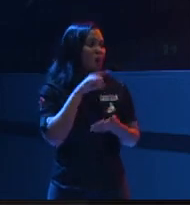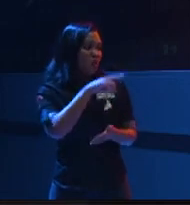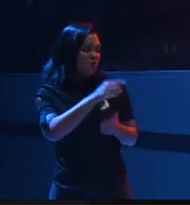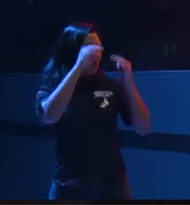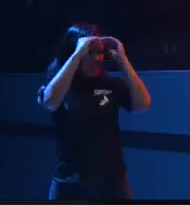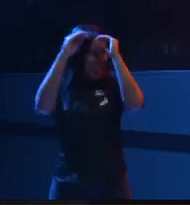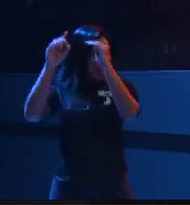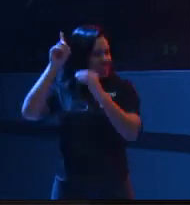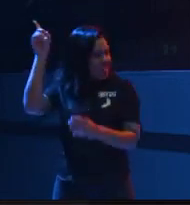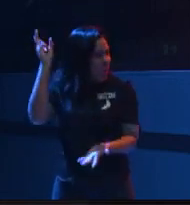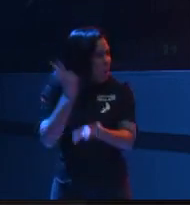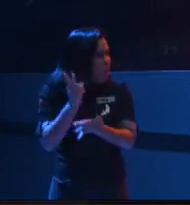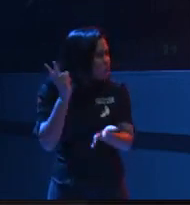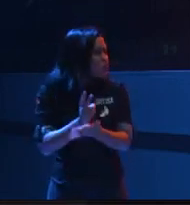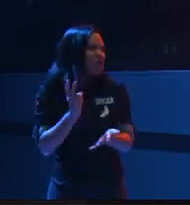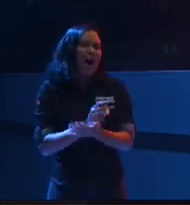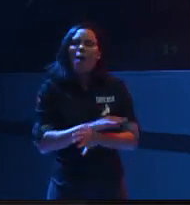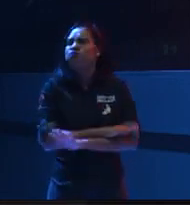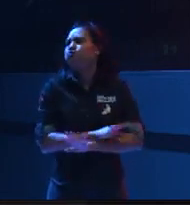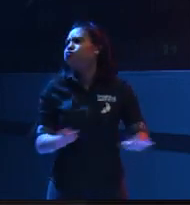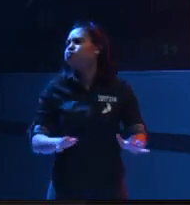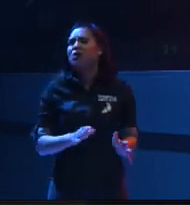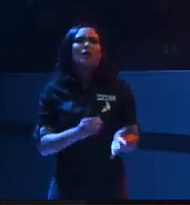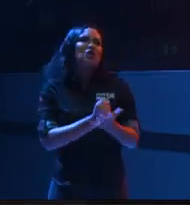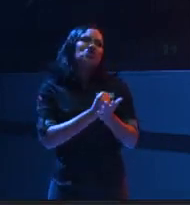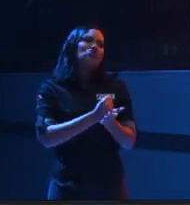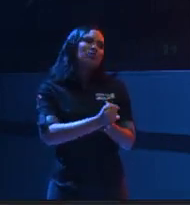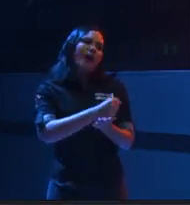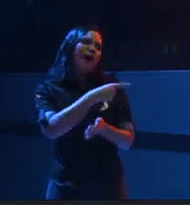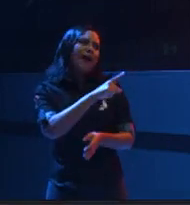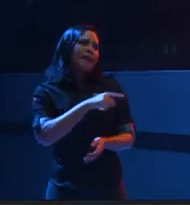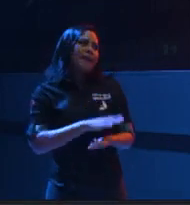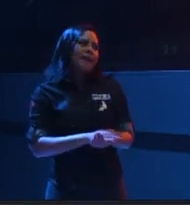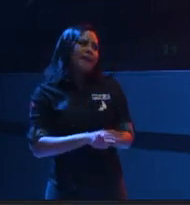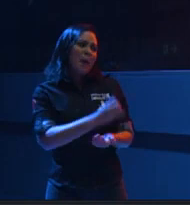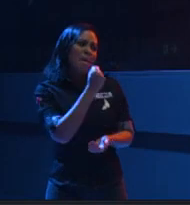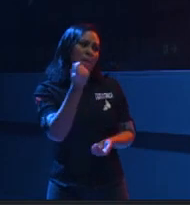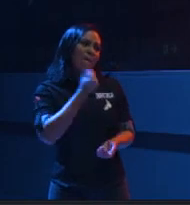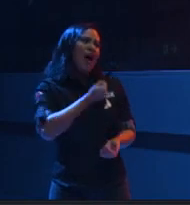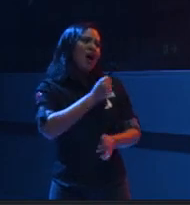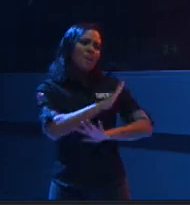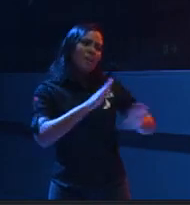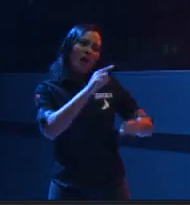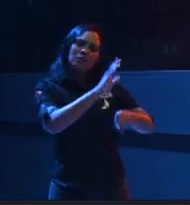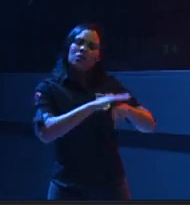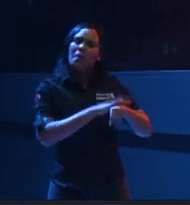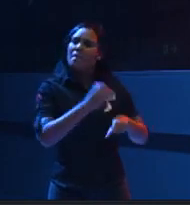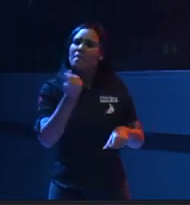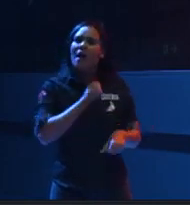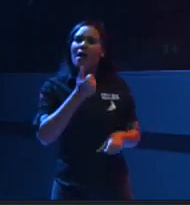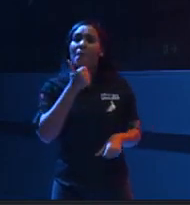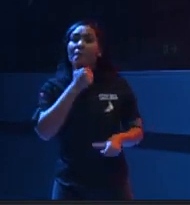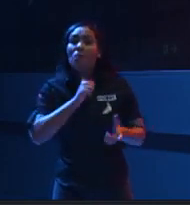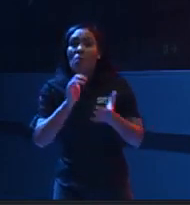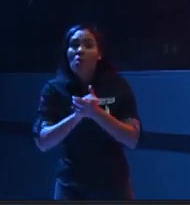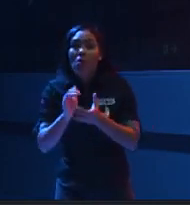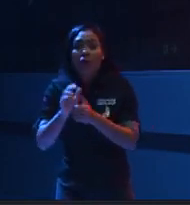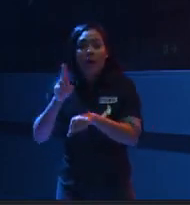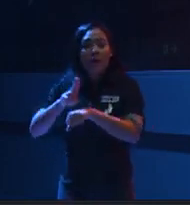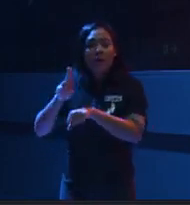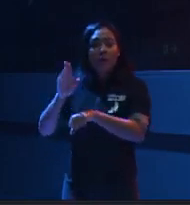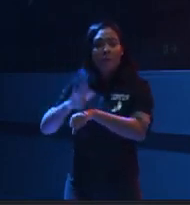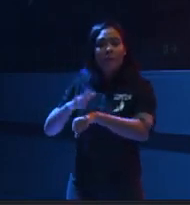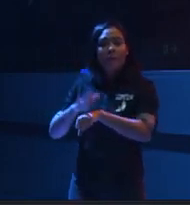amaldiçoa a Deus e se mata Eu imagino ouvido a sua própria mulher se mata